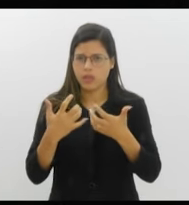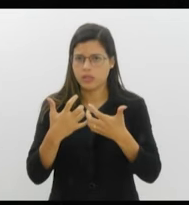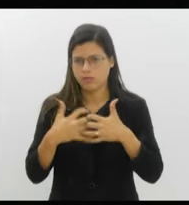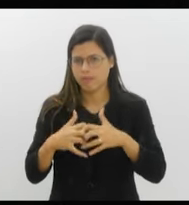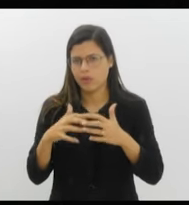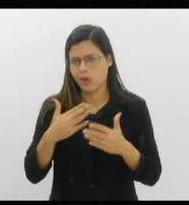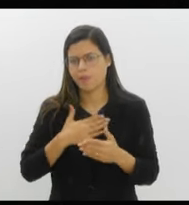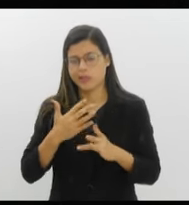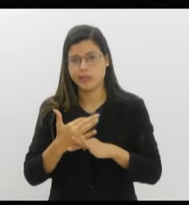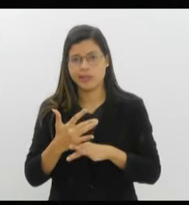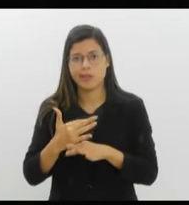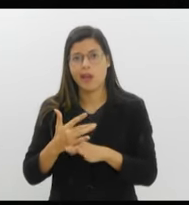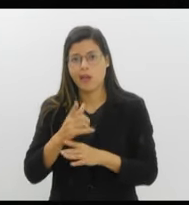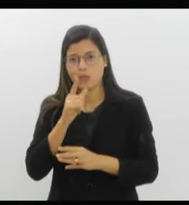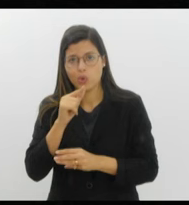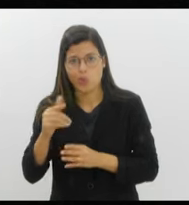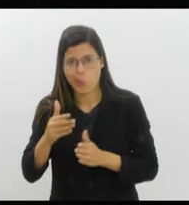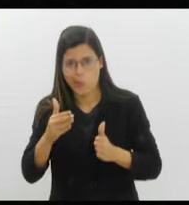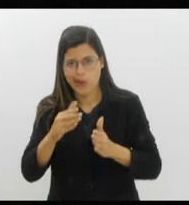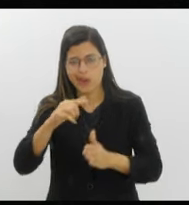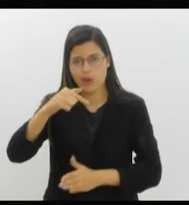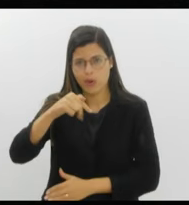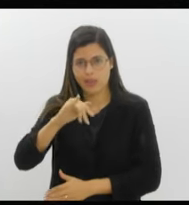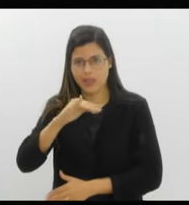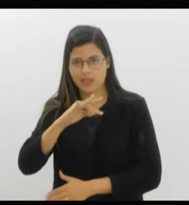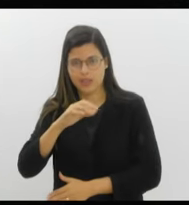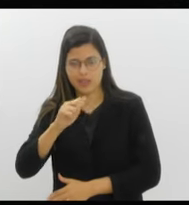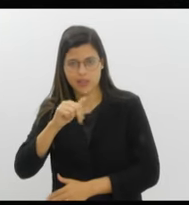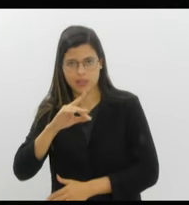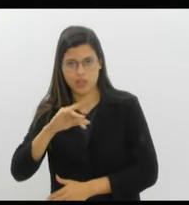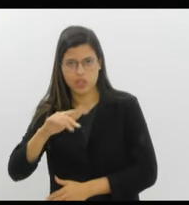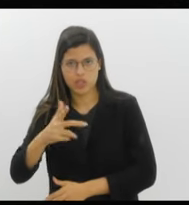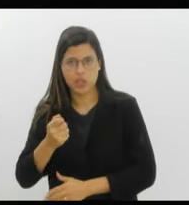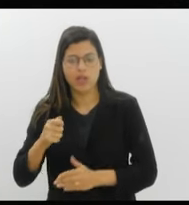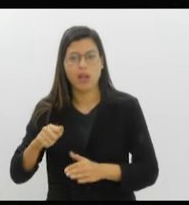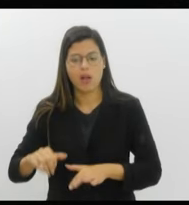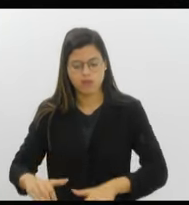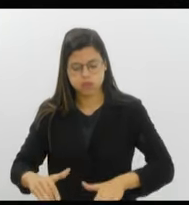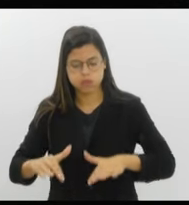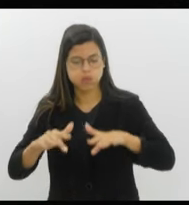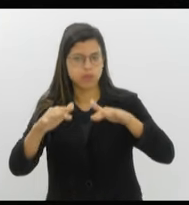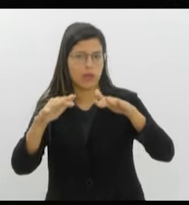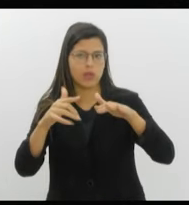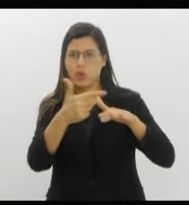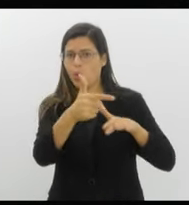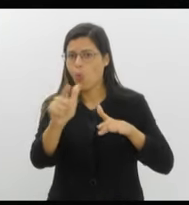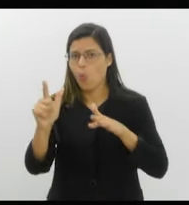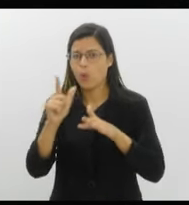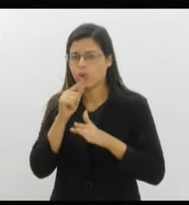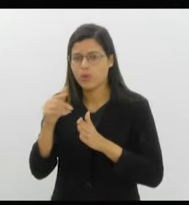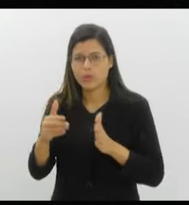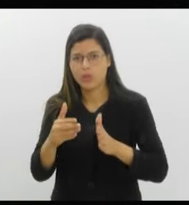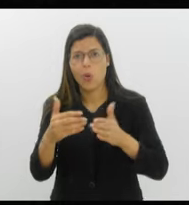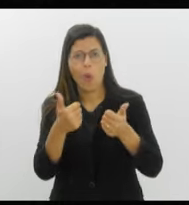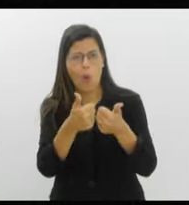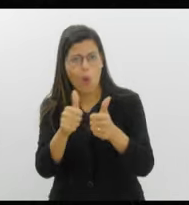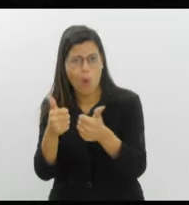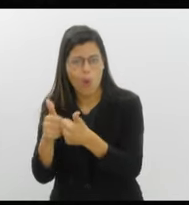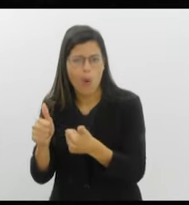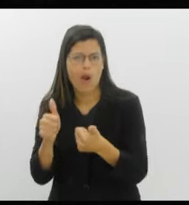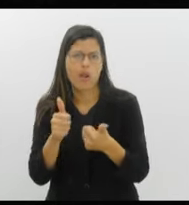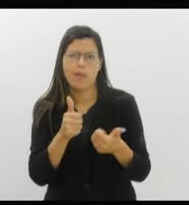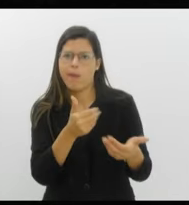rio Quitandinha enche, o que faz com que o rio Piabanha também encha, ali no centro histórico, ônibus são levados, pessoas são